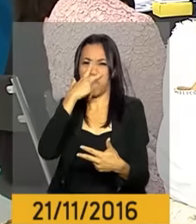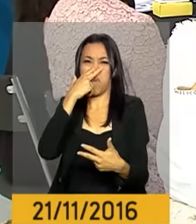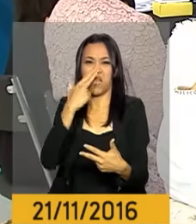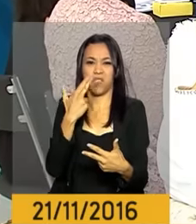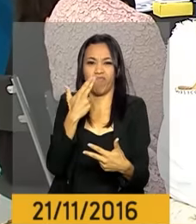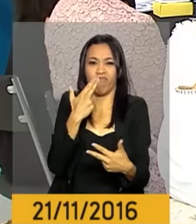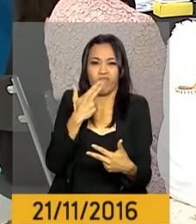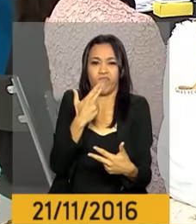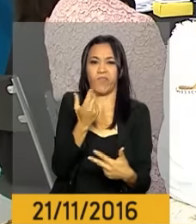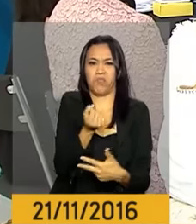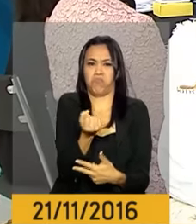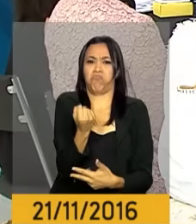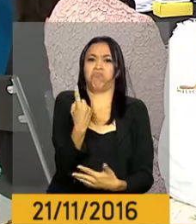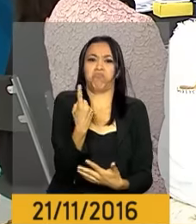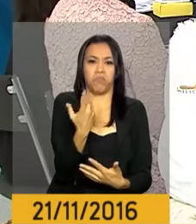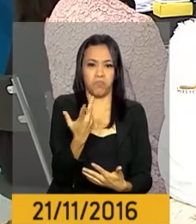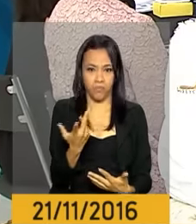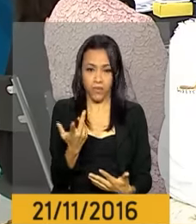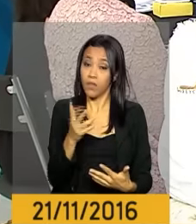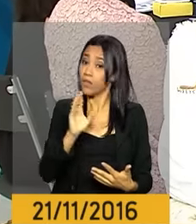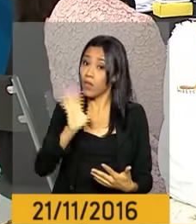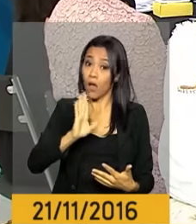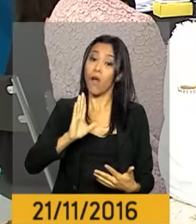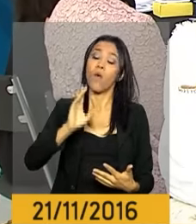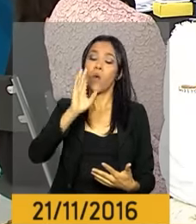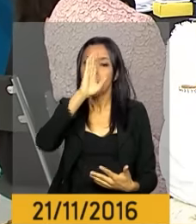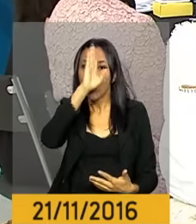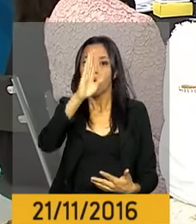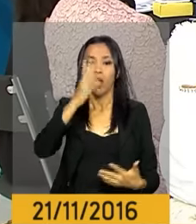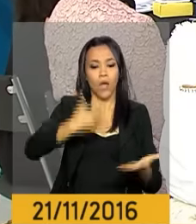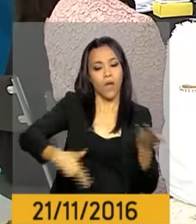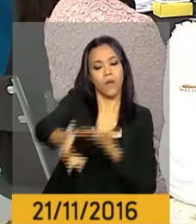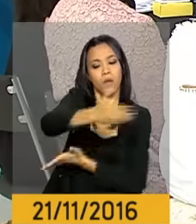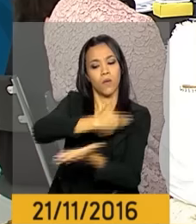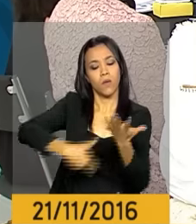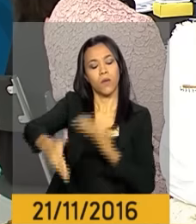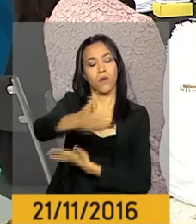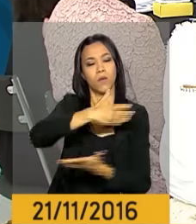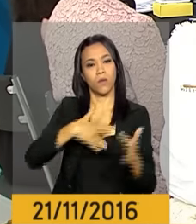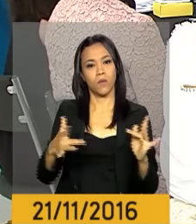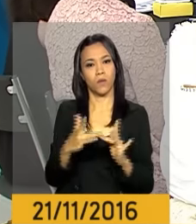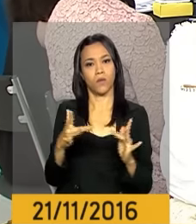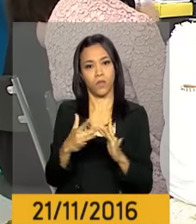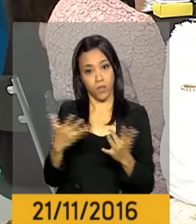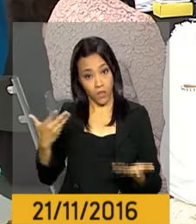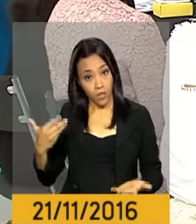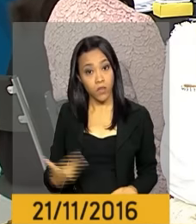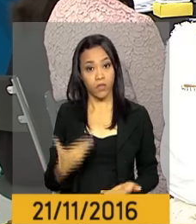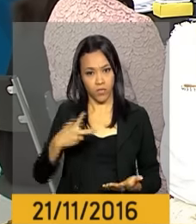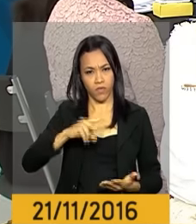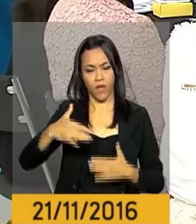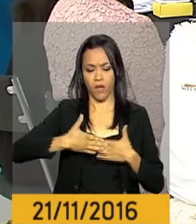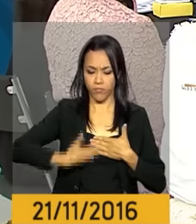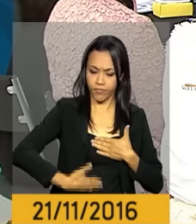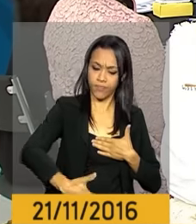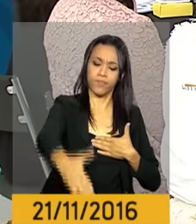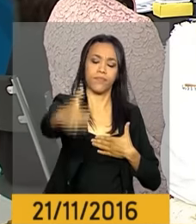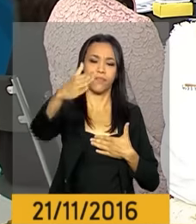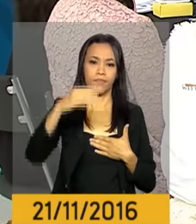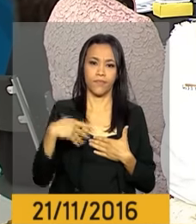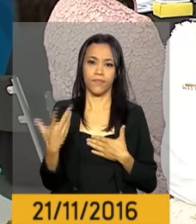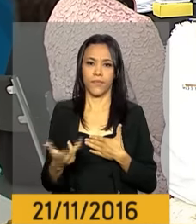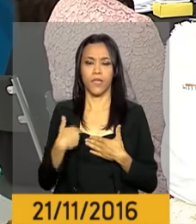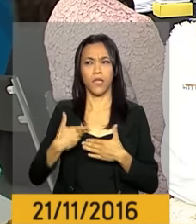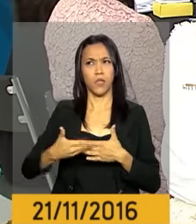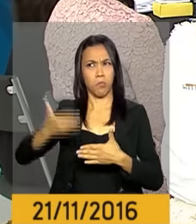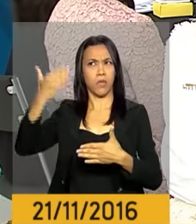o fundamental é a preservação da institucionalidade. E é isso que nós vamos fazendo ao longo do tempo. Disse o Germano que há